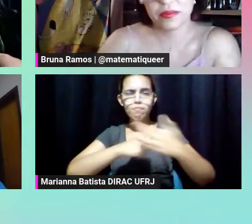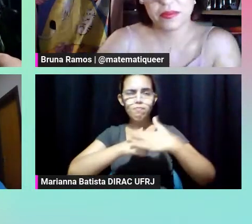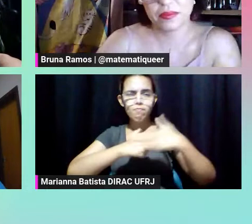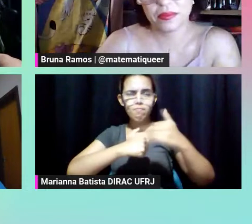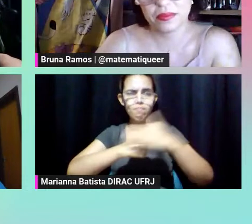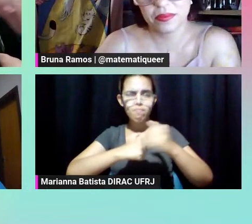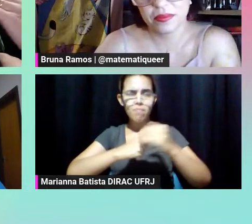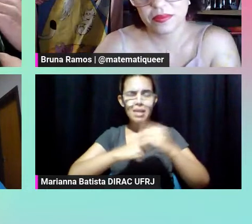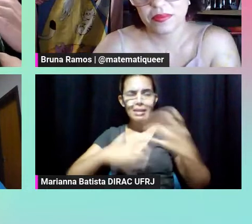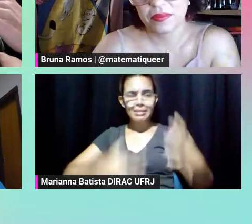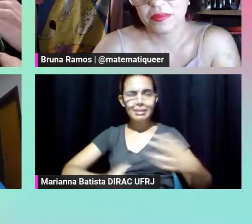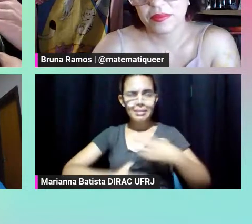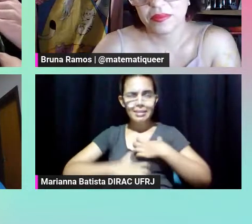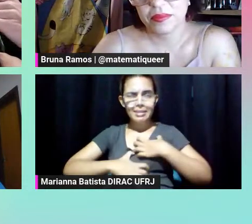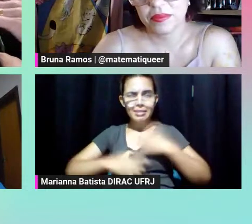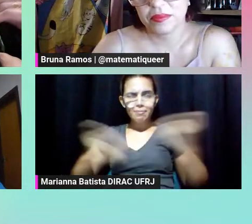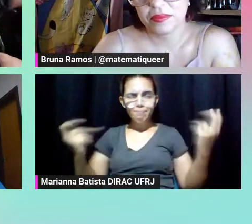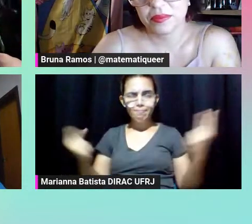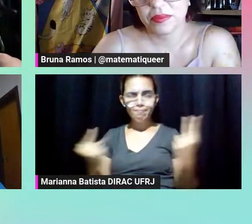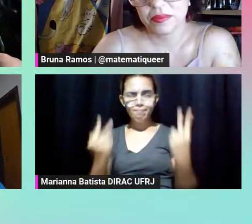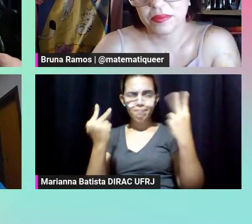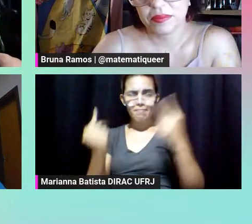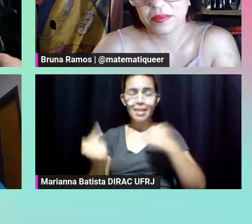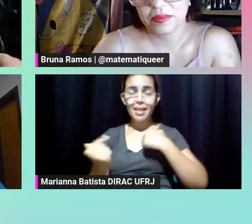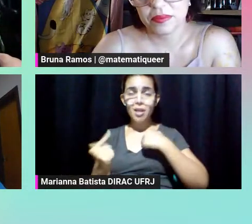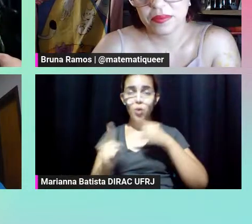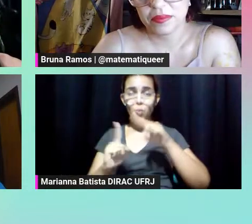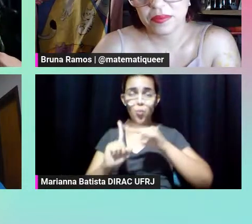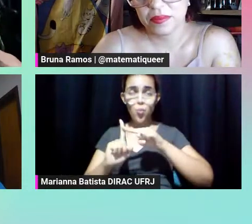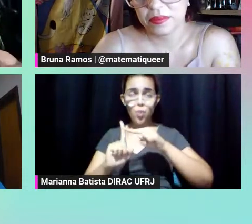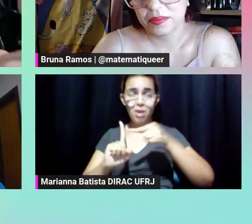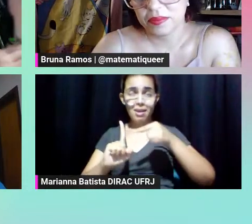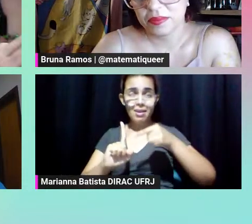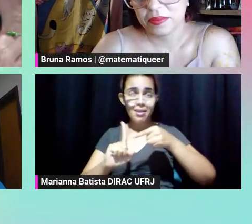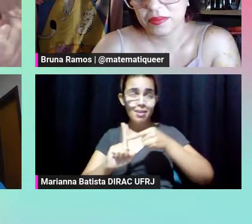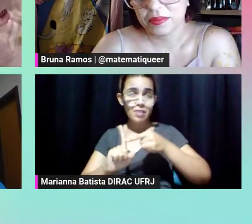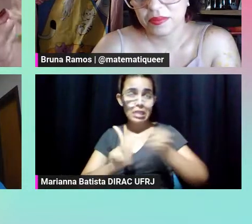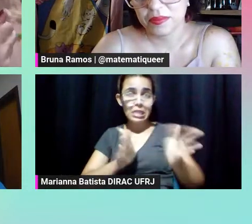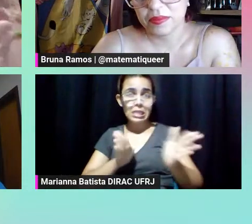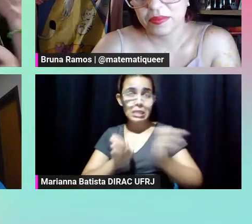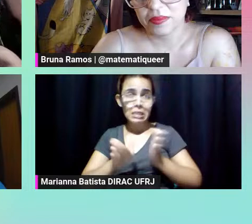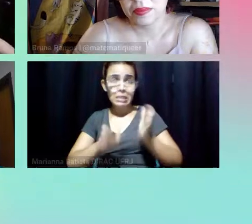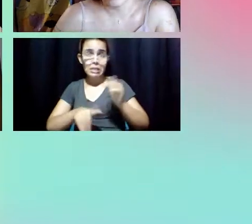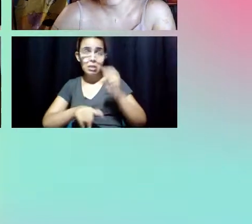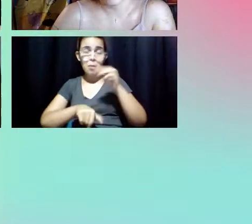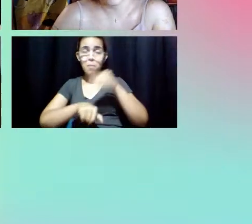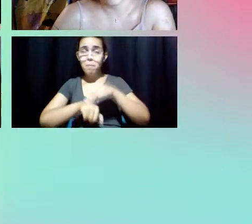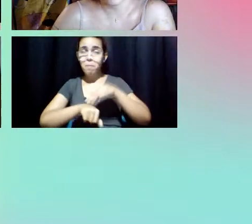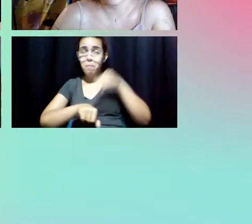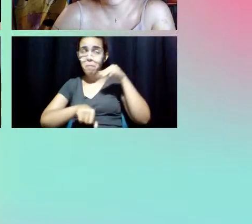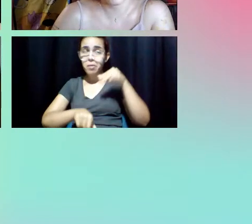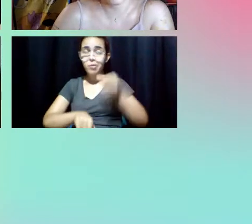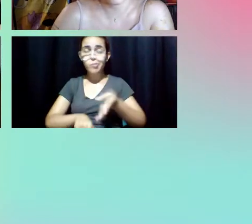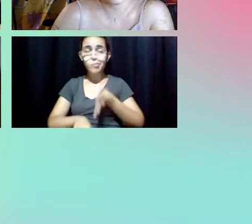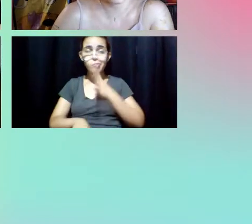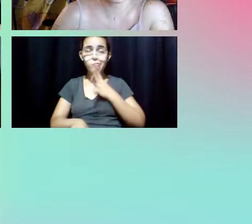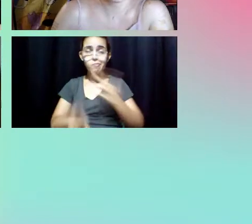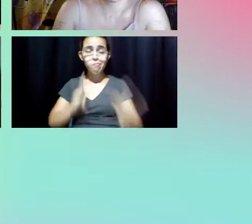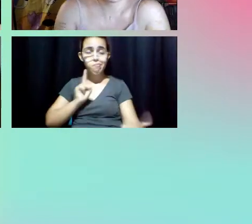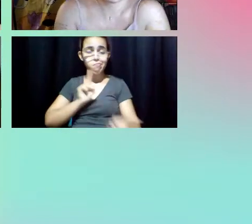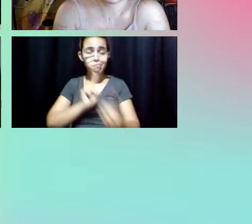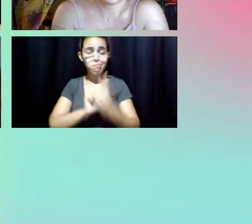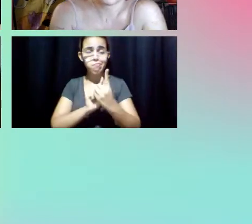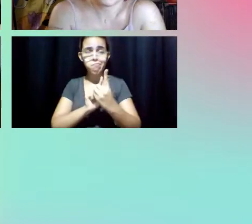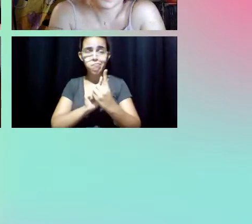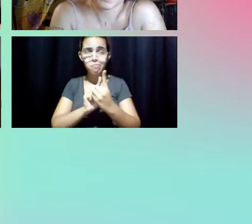que eu gravidei, né, no meio do mestrado, e quando eu conheci minha orientadora, eu estava grávida, e aí, quando eu fui pedir para ela para ser minha